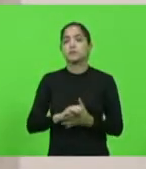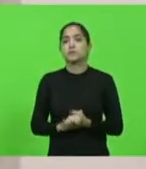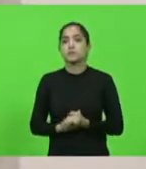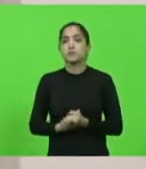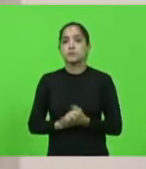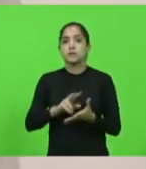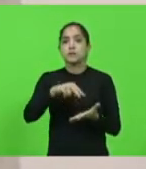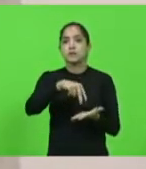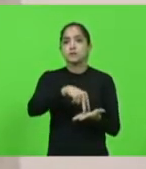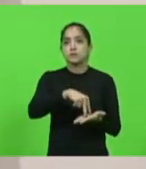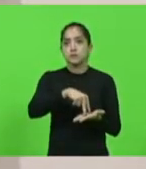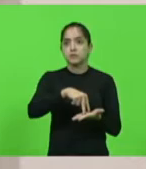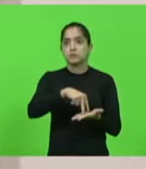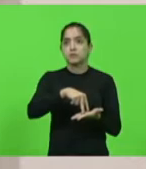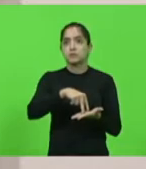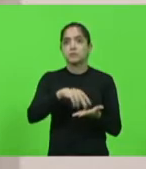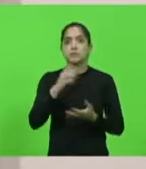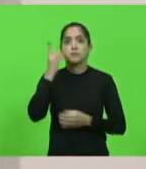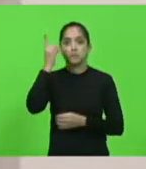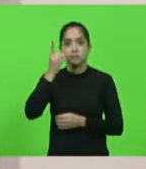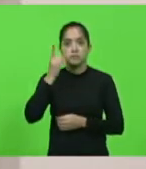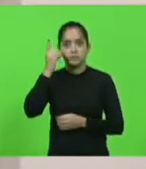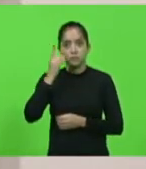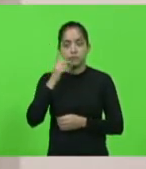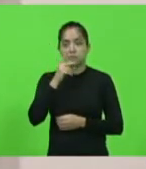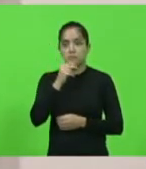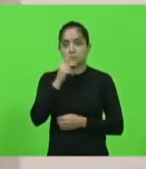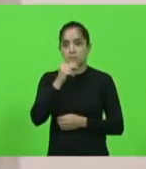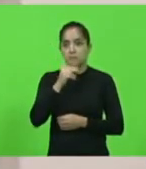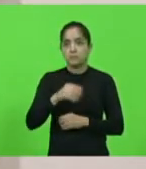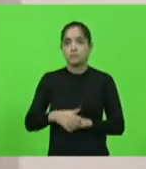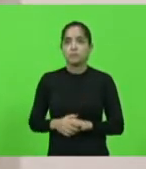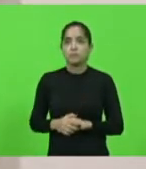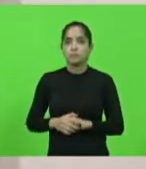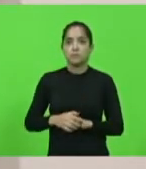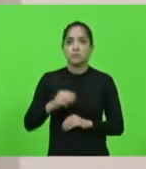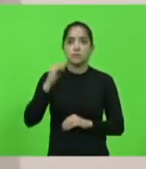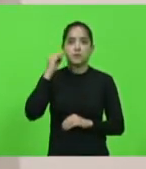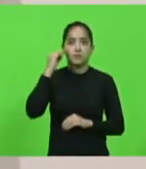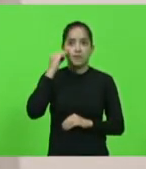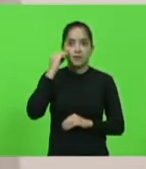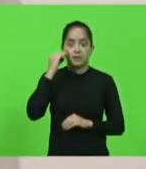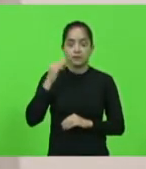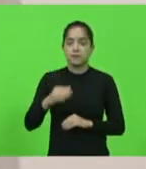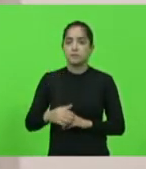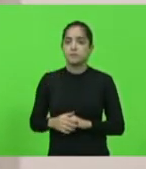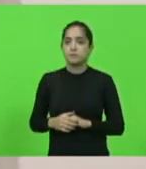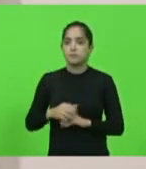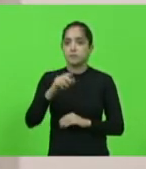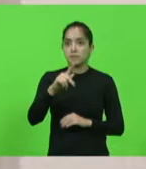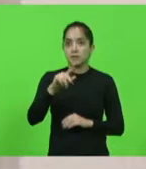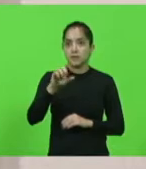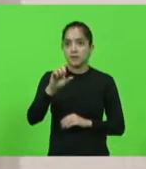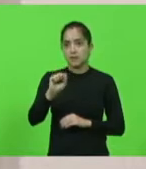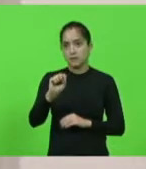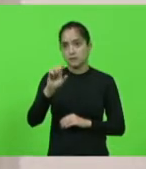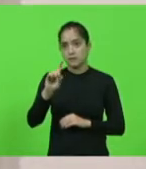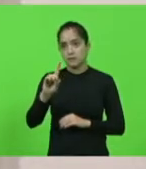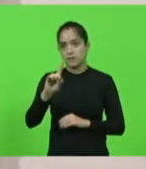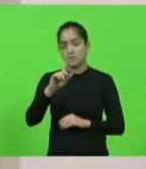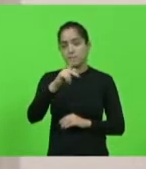fizeram uso da palavra o senhor deputado Kennedy Nunes e a senhora deputada Marlene Fengler. Bloco